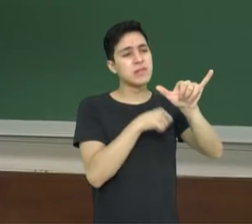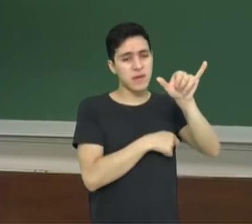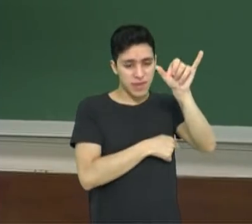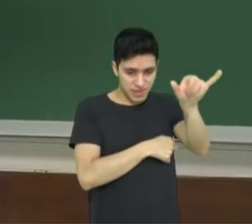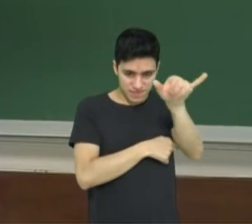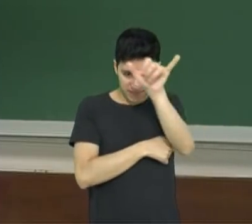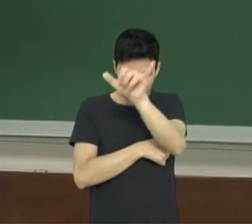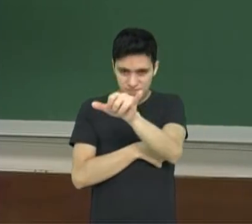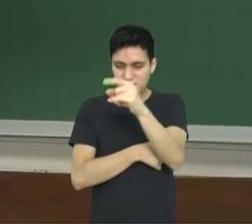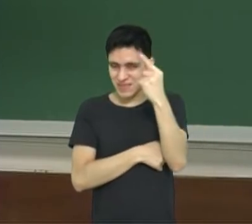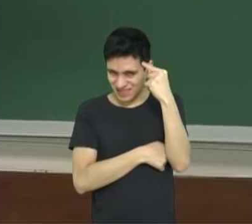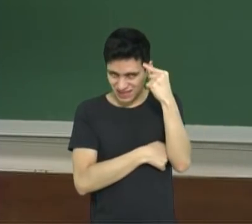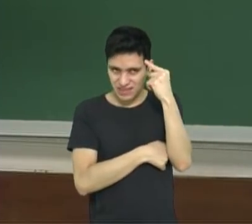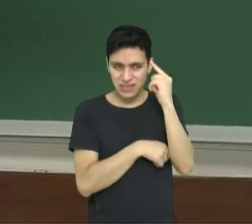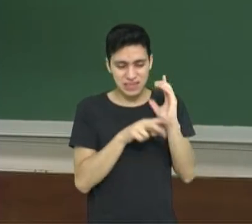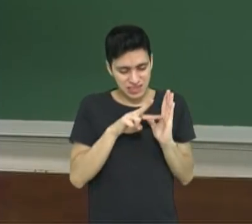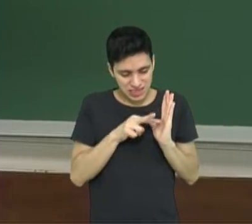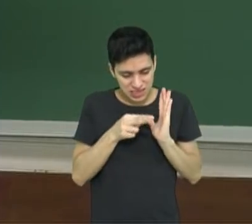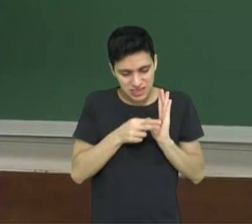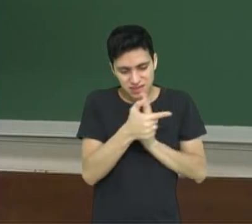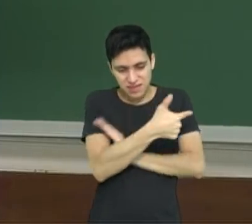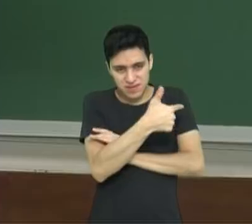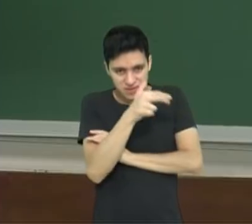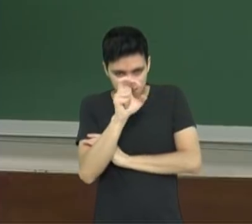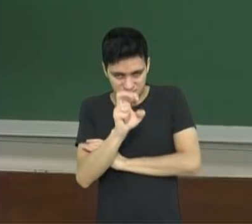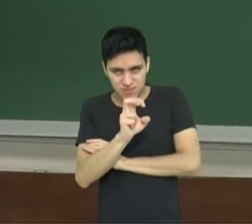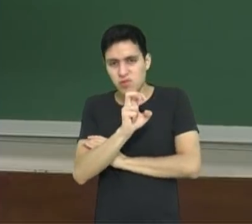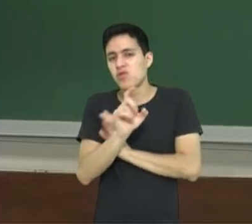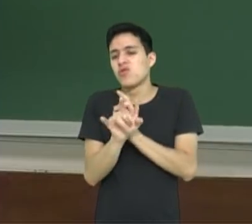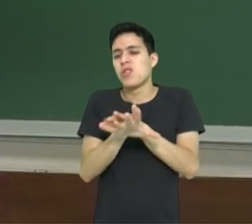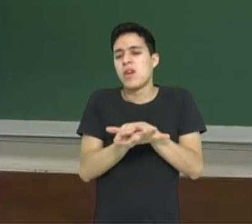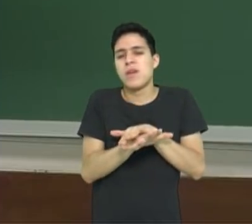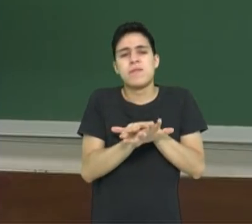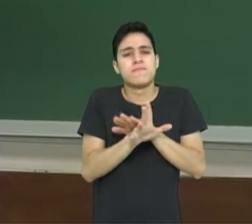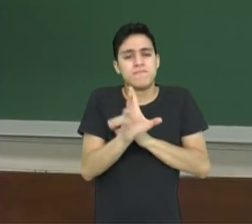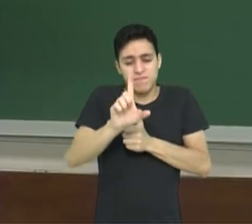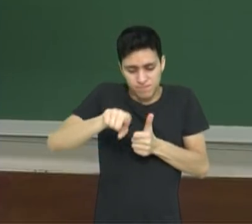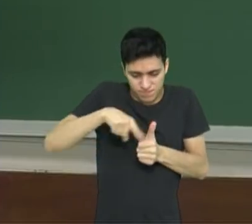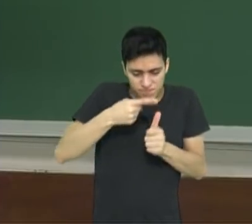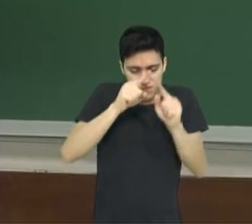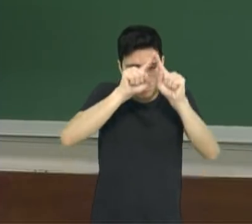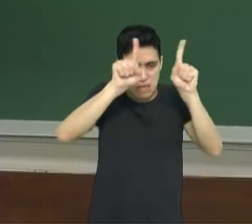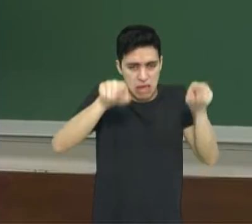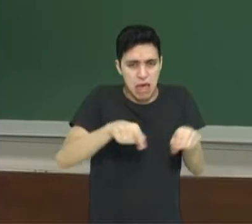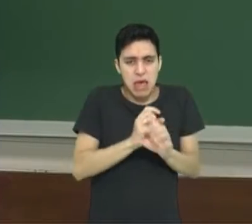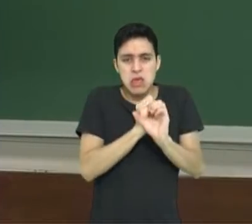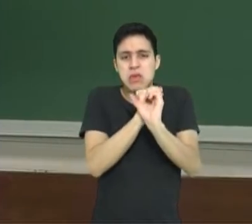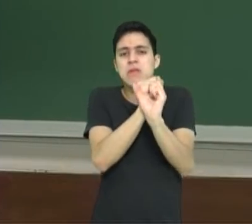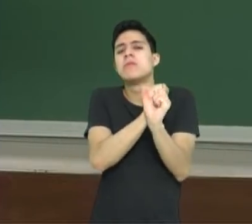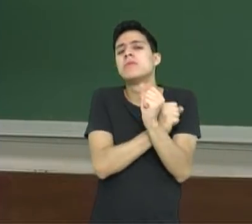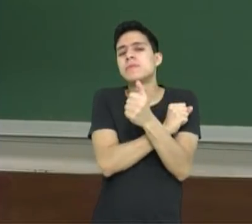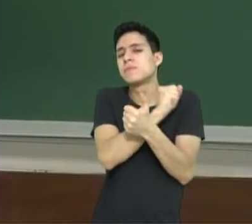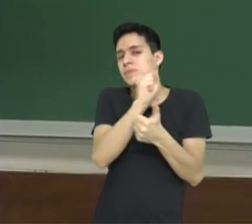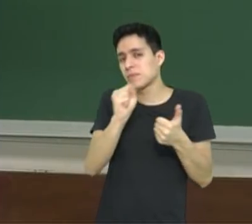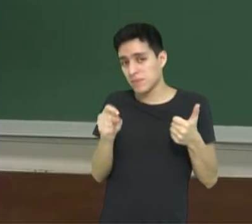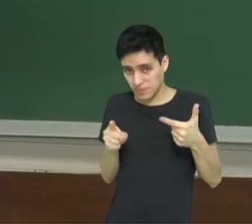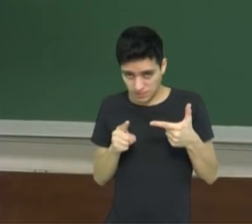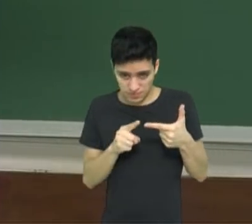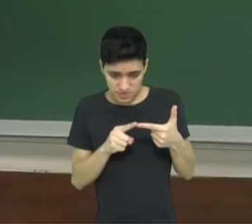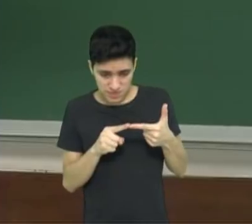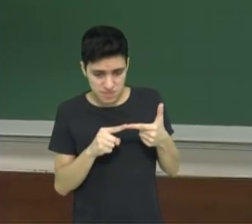y. É igual a 25. Pronto, temos a primeira equação aqui montada. E a segunda? Ela fala